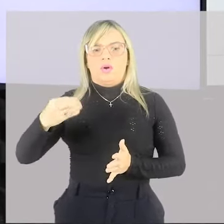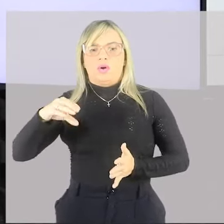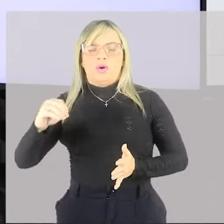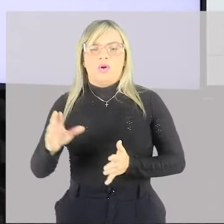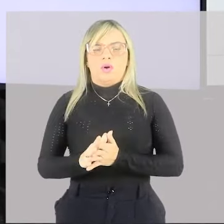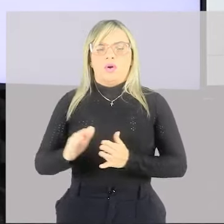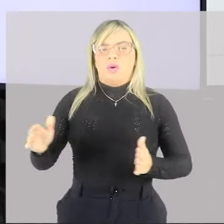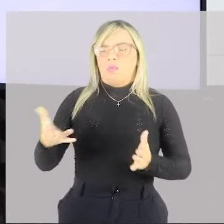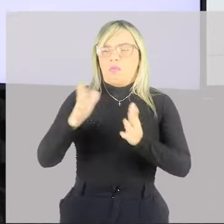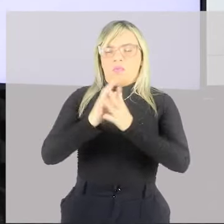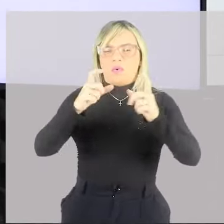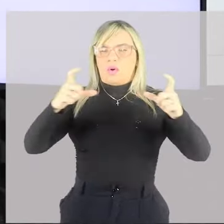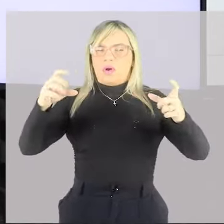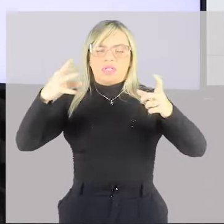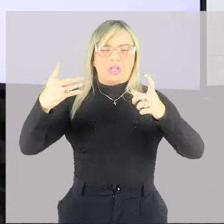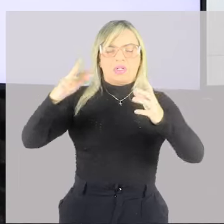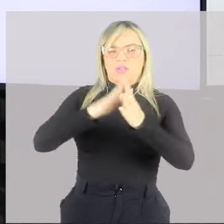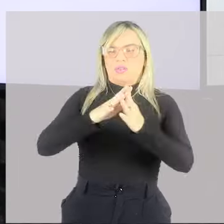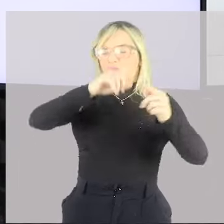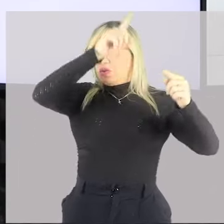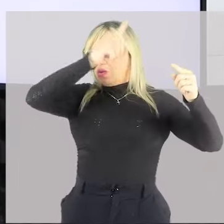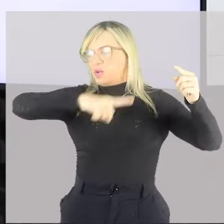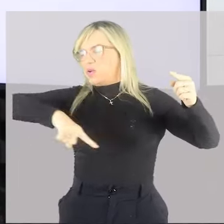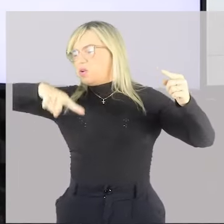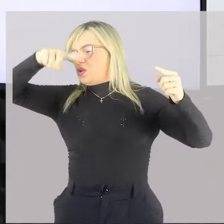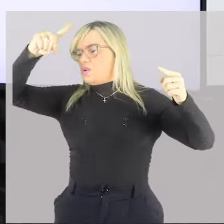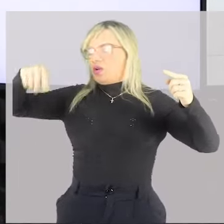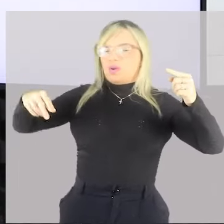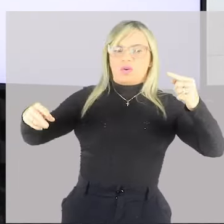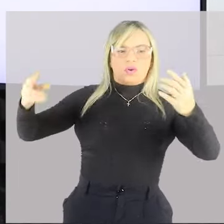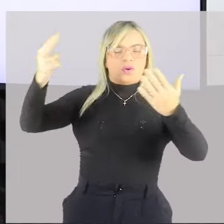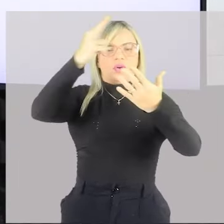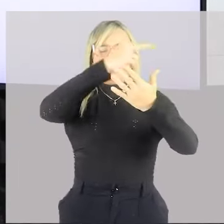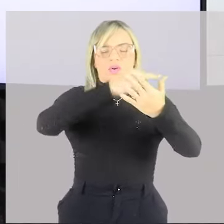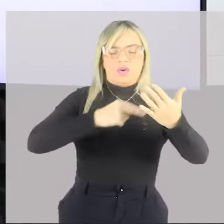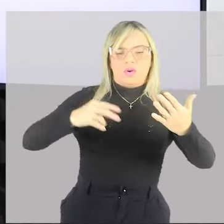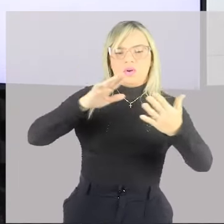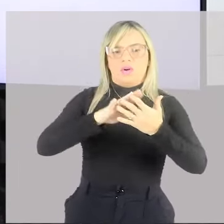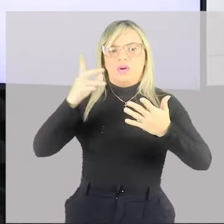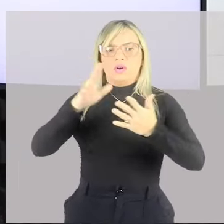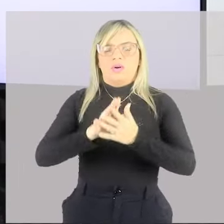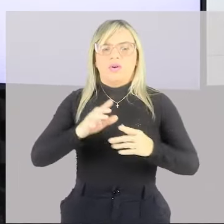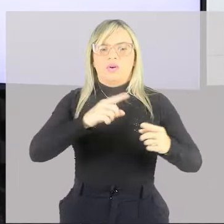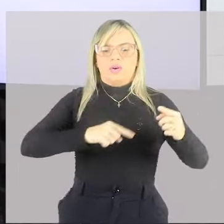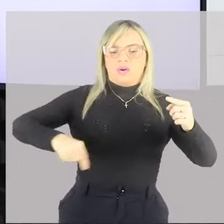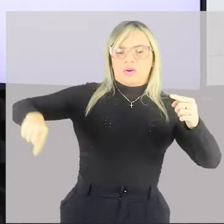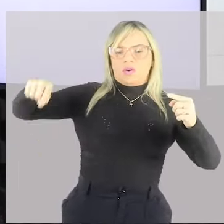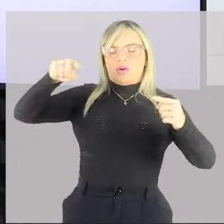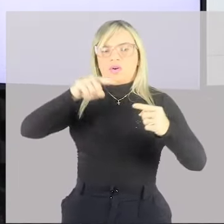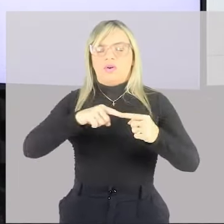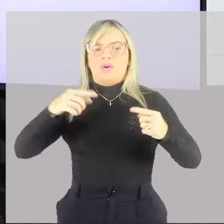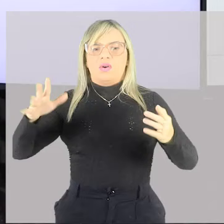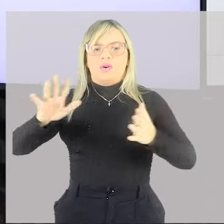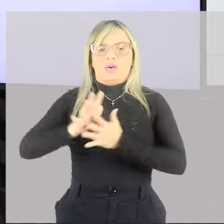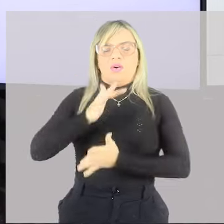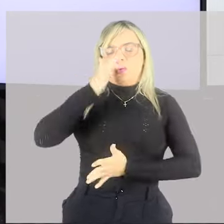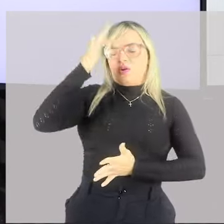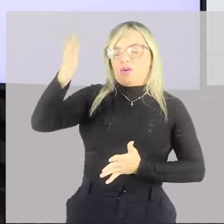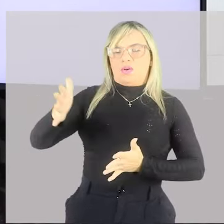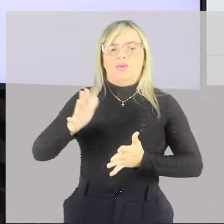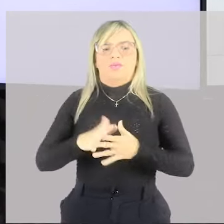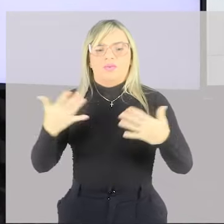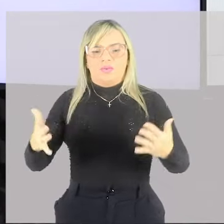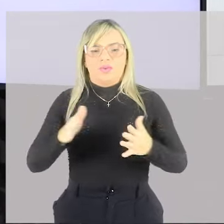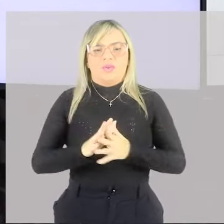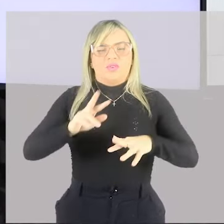Candelabro muitas curvas muitas voltas muitos arabescos e assim por diante e folhas e flores e assim por diante